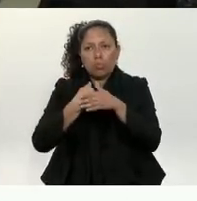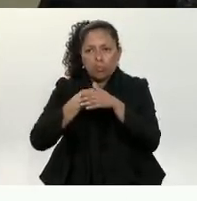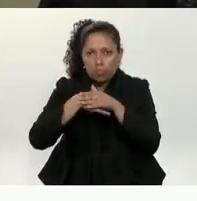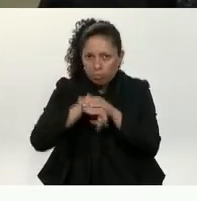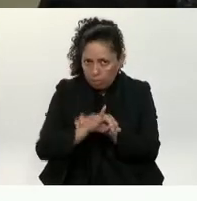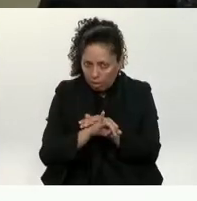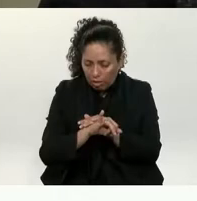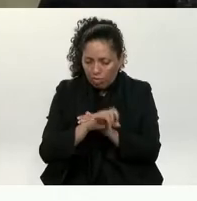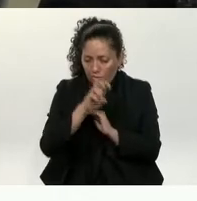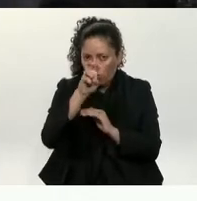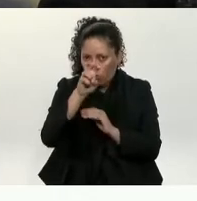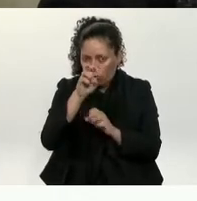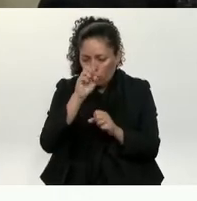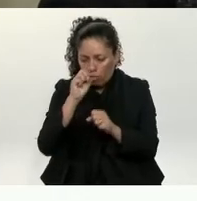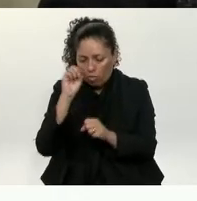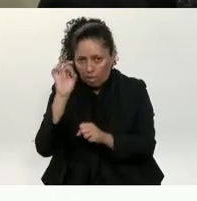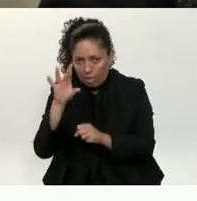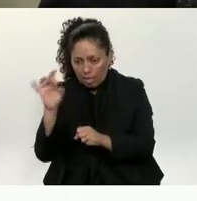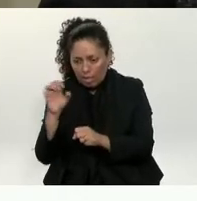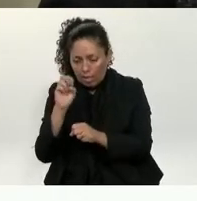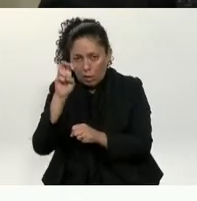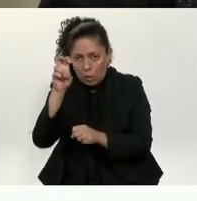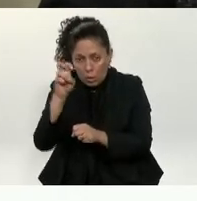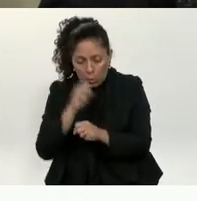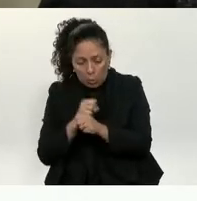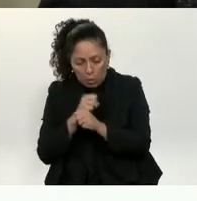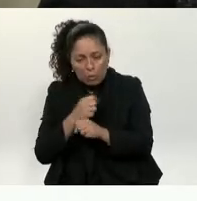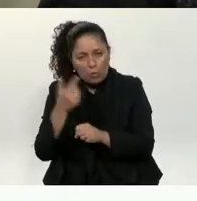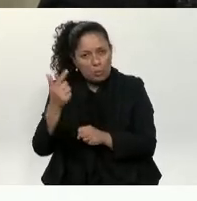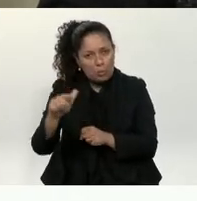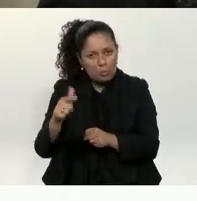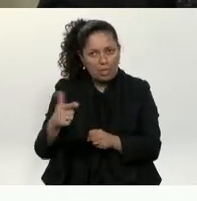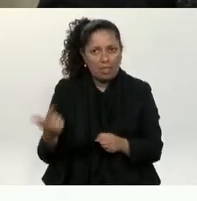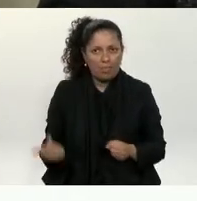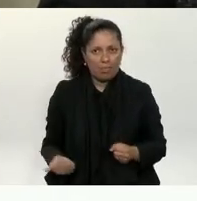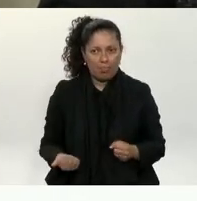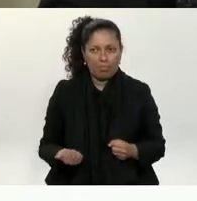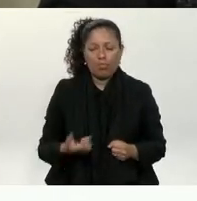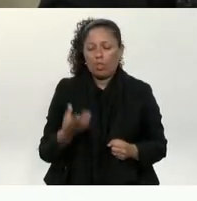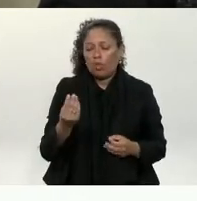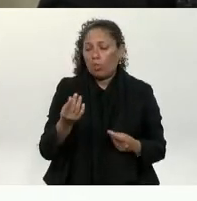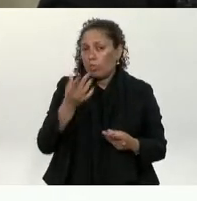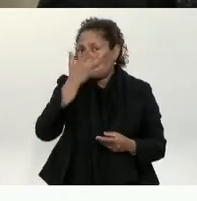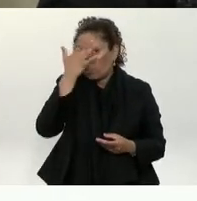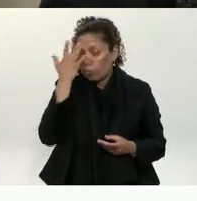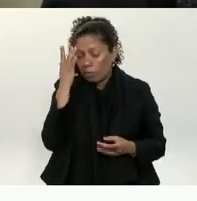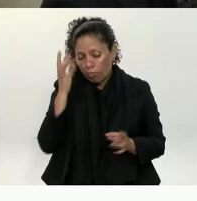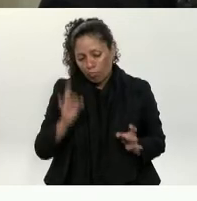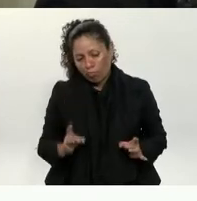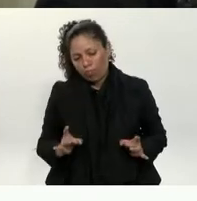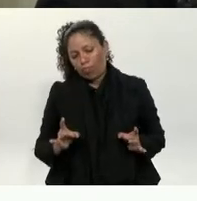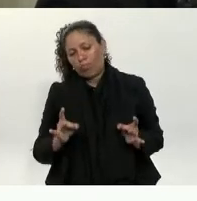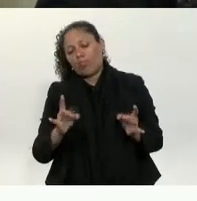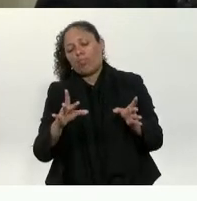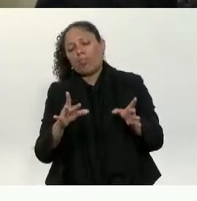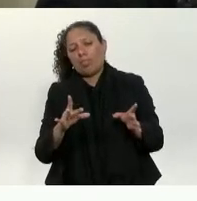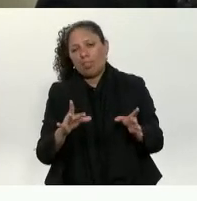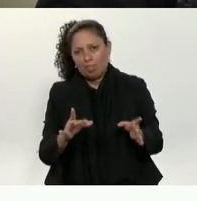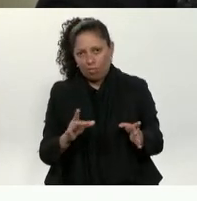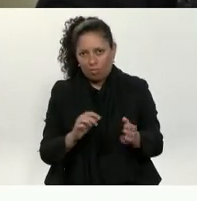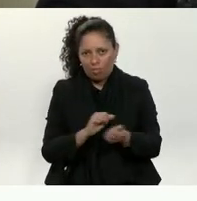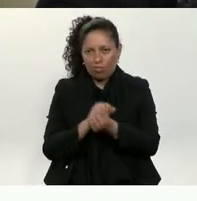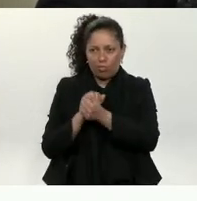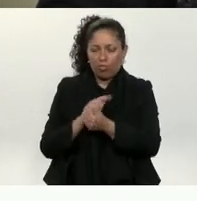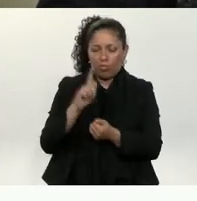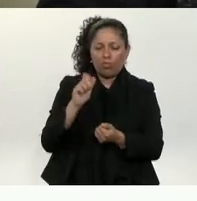respeitado. Milhares de clientes ou potencial clientes desconectados da rede. Então, uma série de fatores que levam,